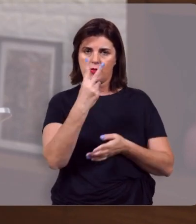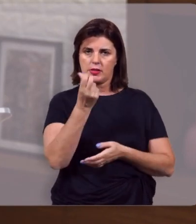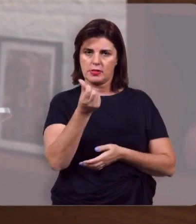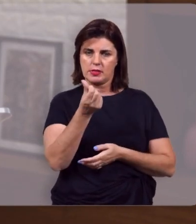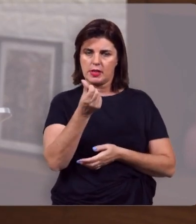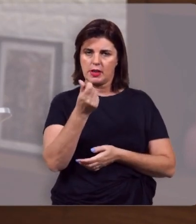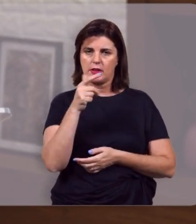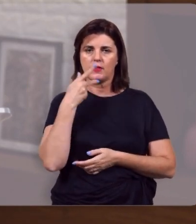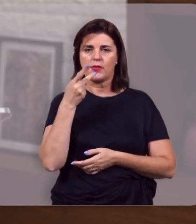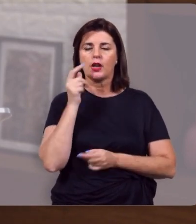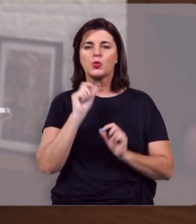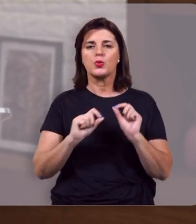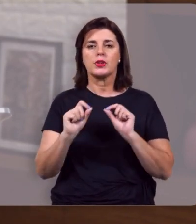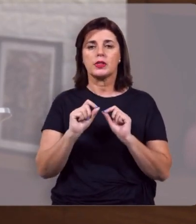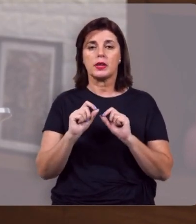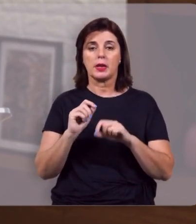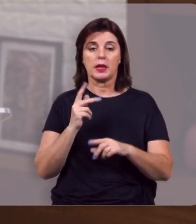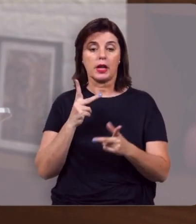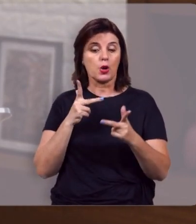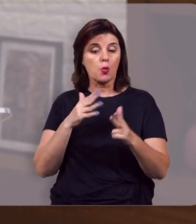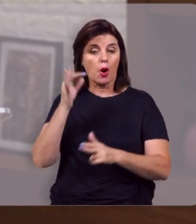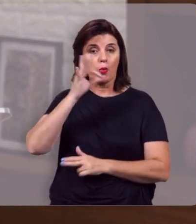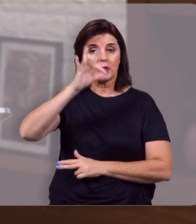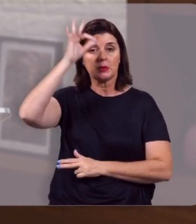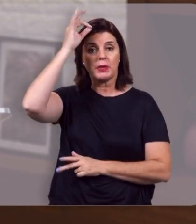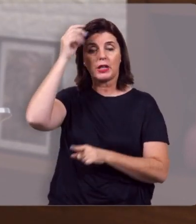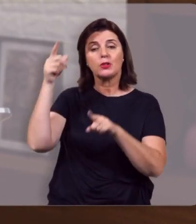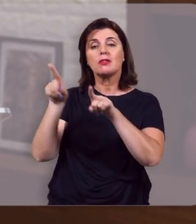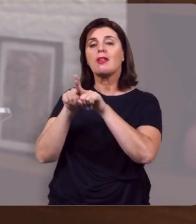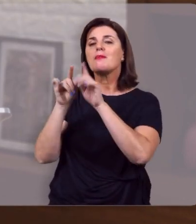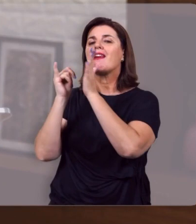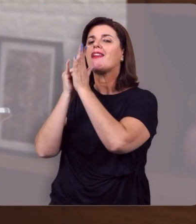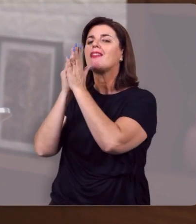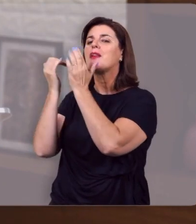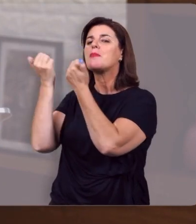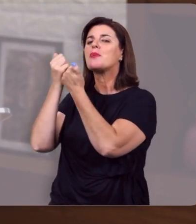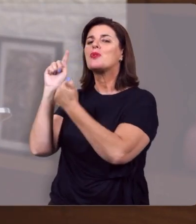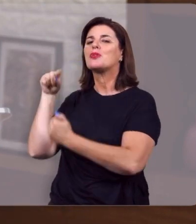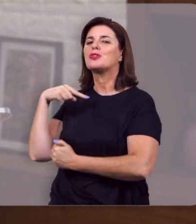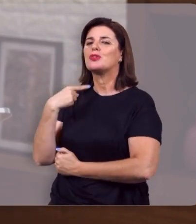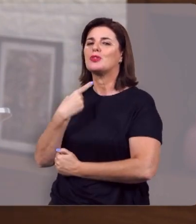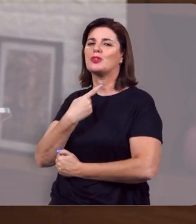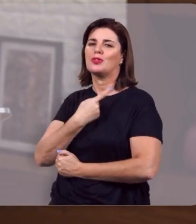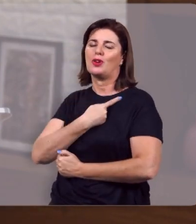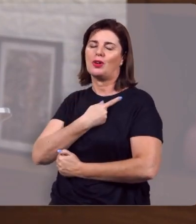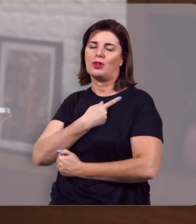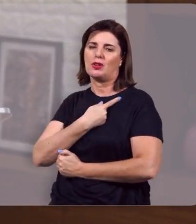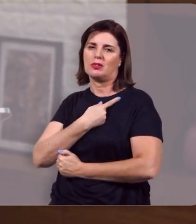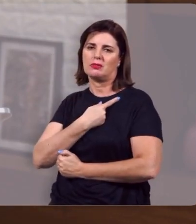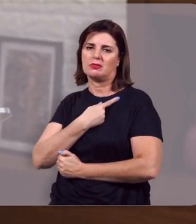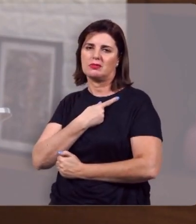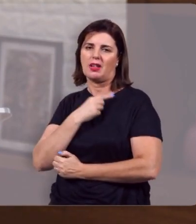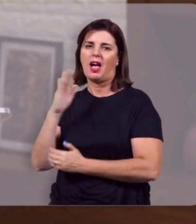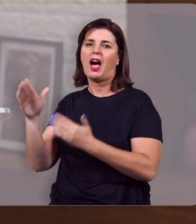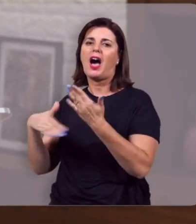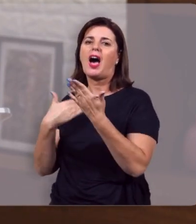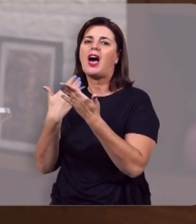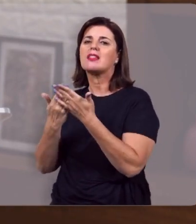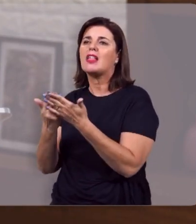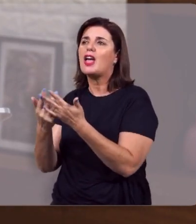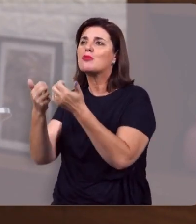verso 26 prossegue e diz assim: mas o mesmo Espírito intercede por nós sobremaneira com